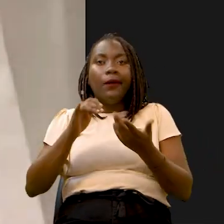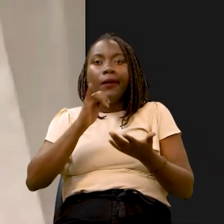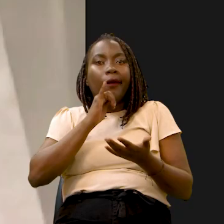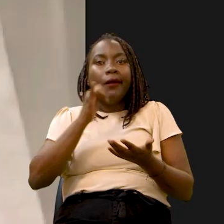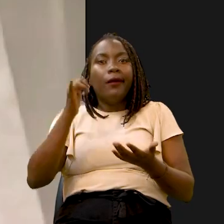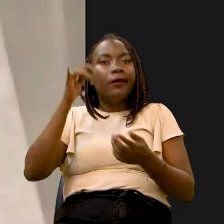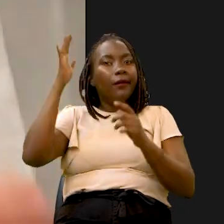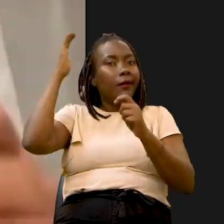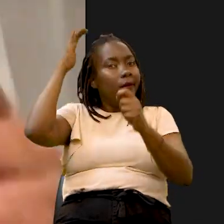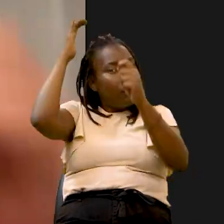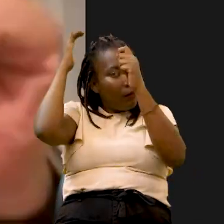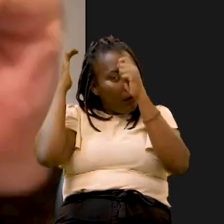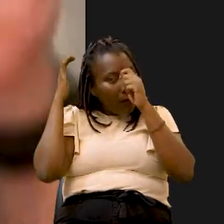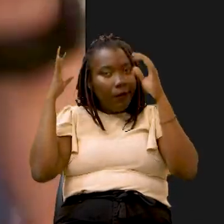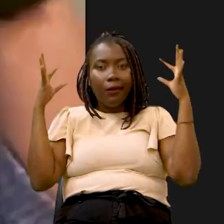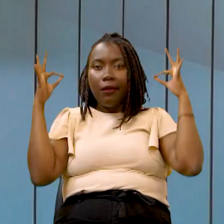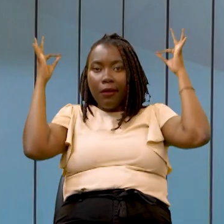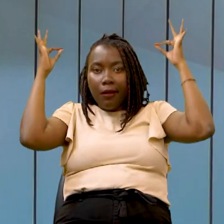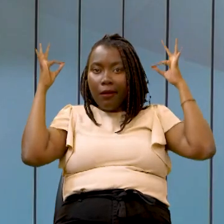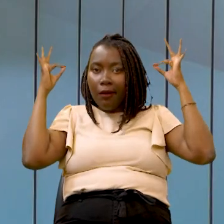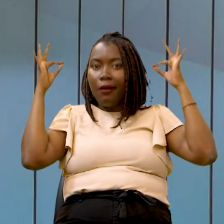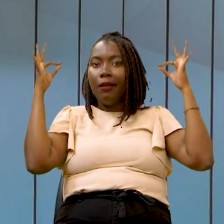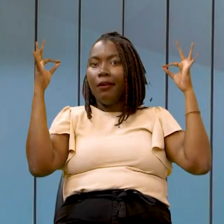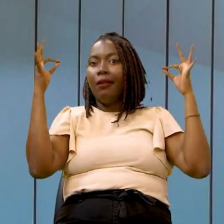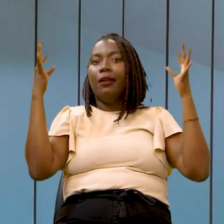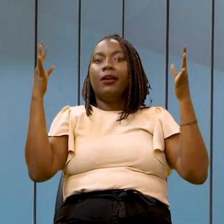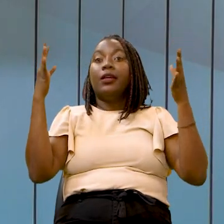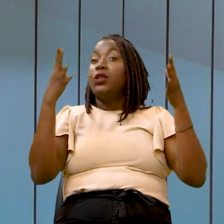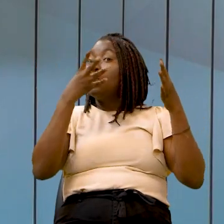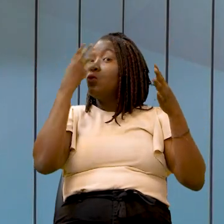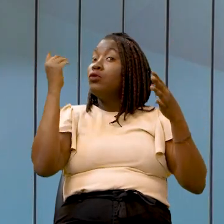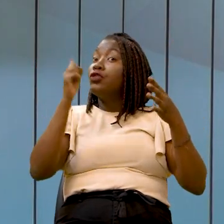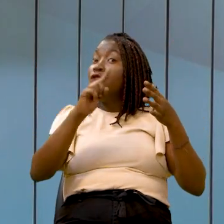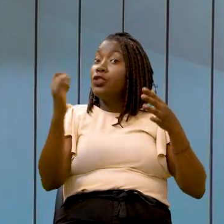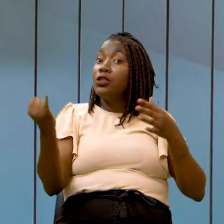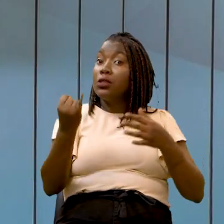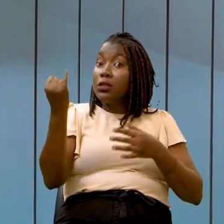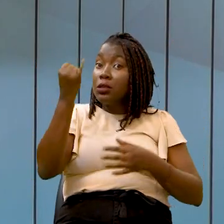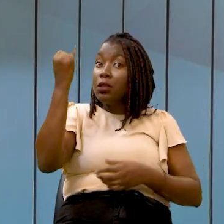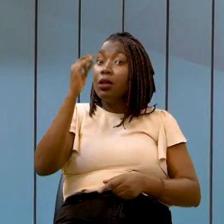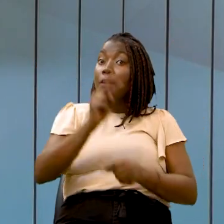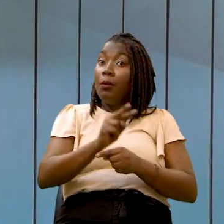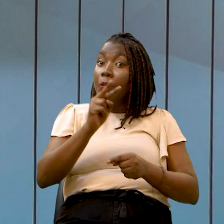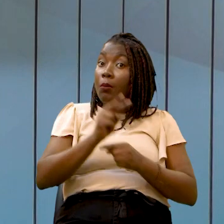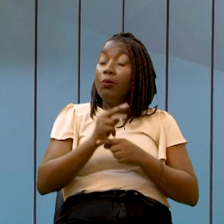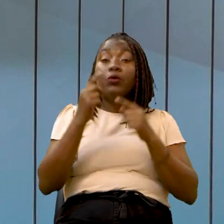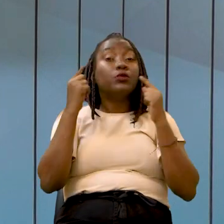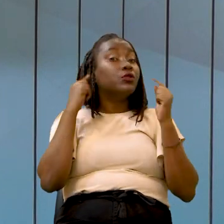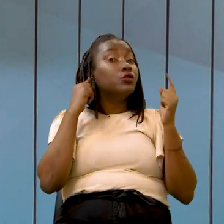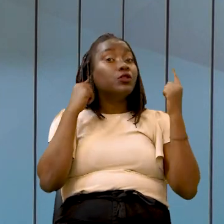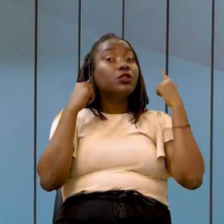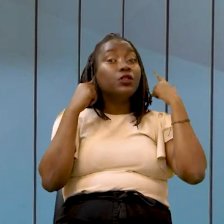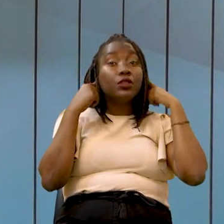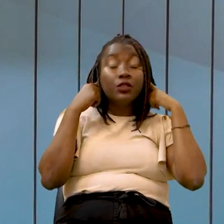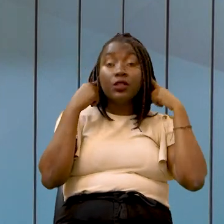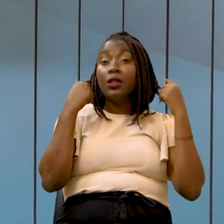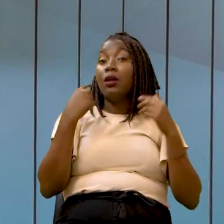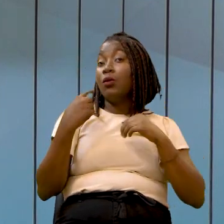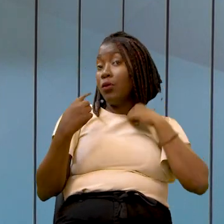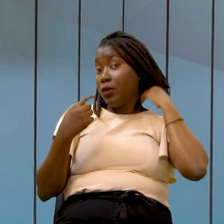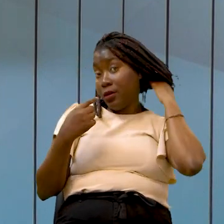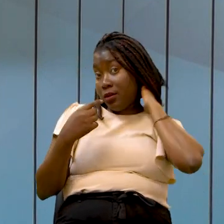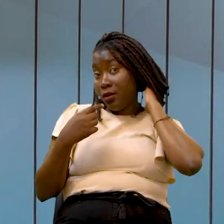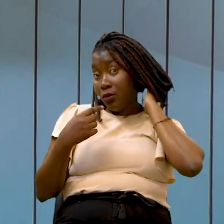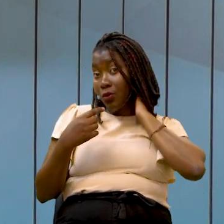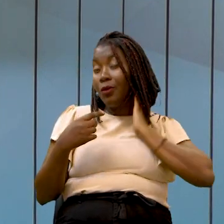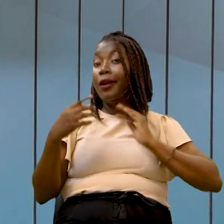física, mecânica, né? Então, usar um chapéu de abas largas, não esquecendo da importância de proteger as orelhas